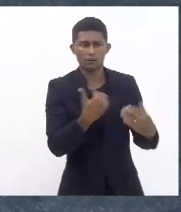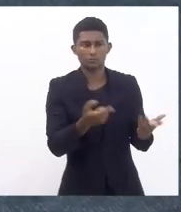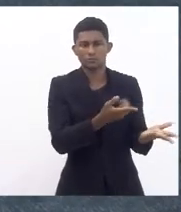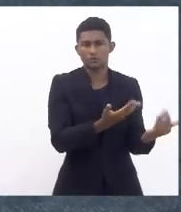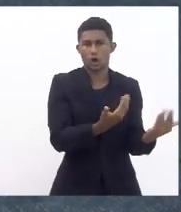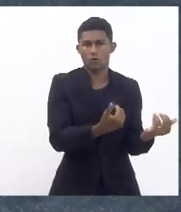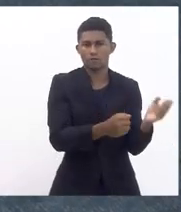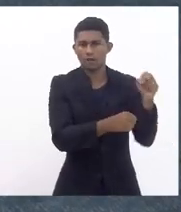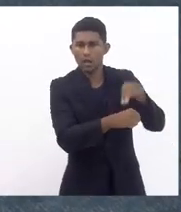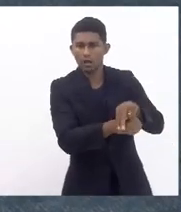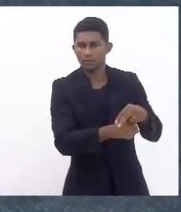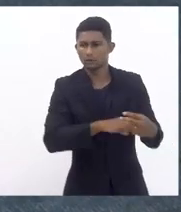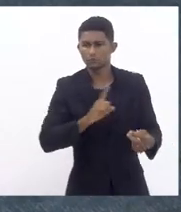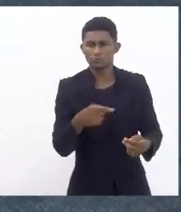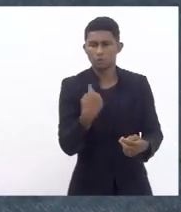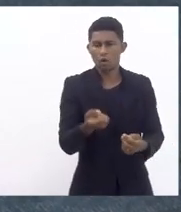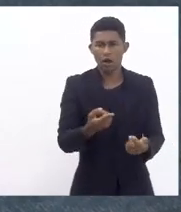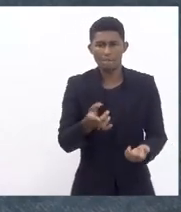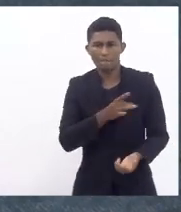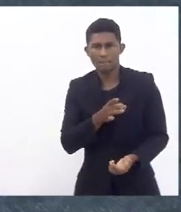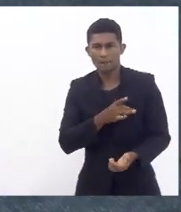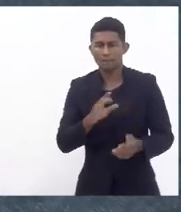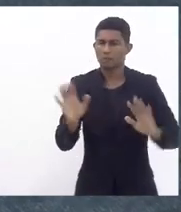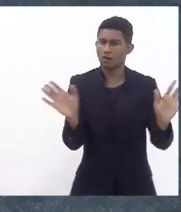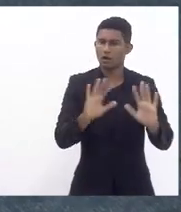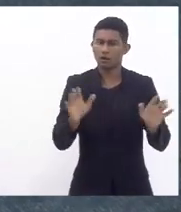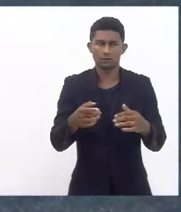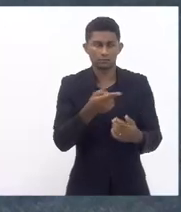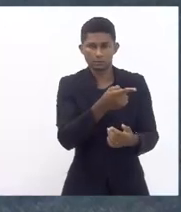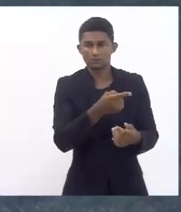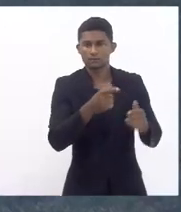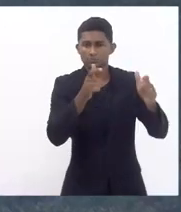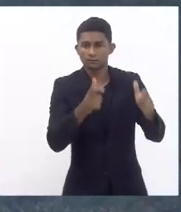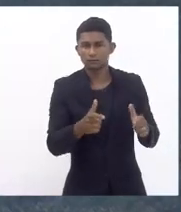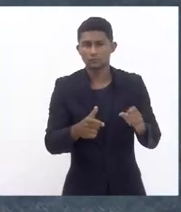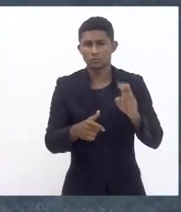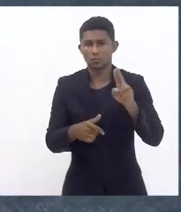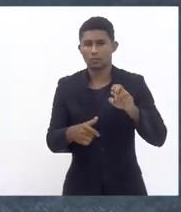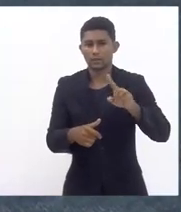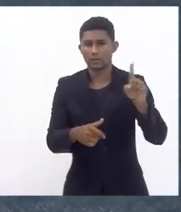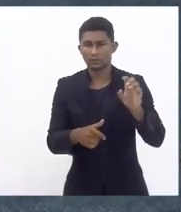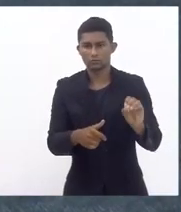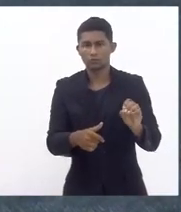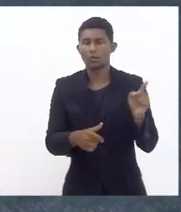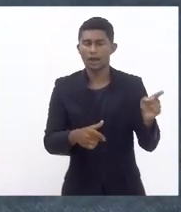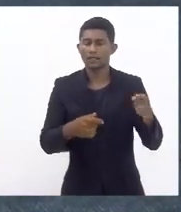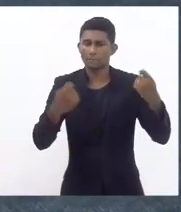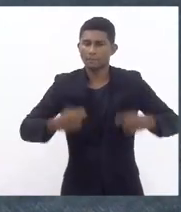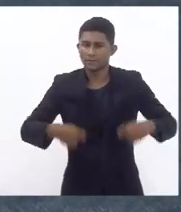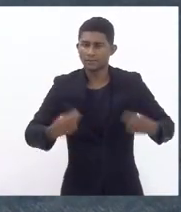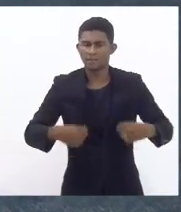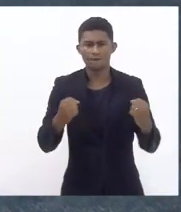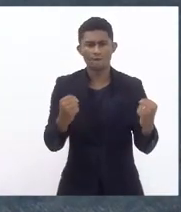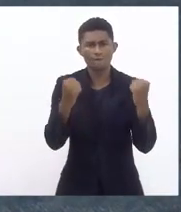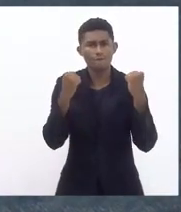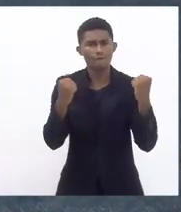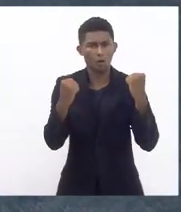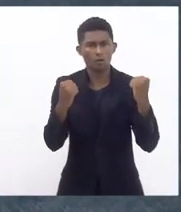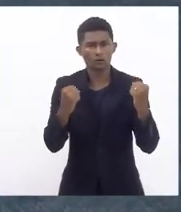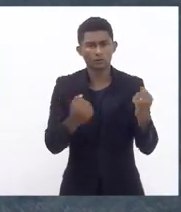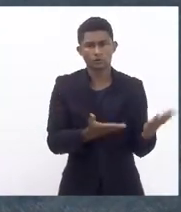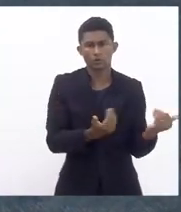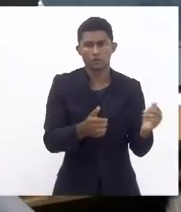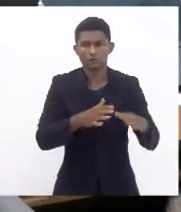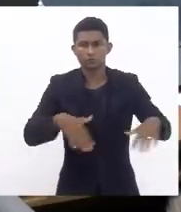A favor da UESO forte, a UESO coesa, dando oportunidade, principalmente para os nossos jovens da nossa região da